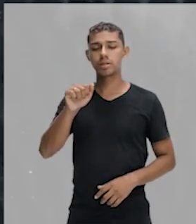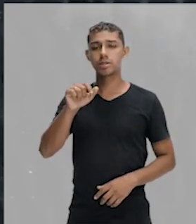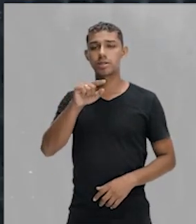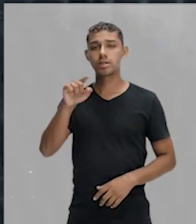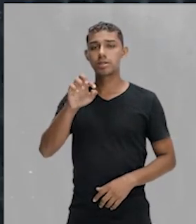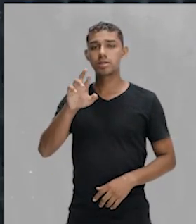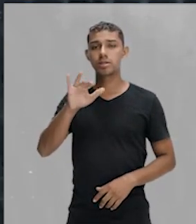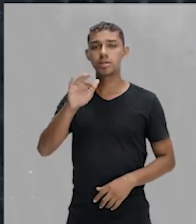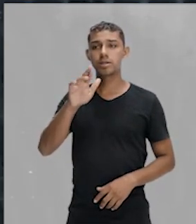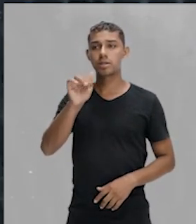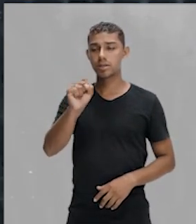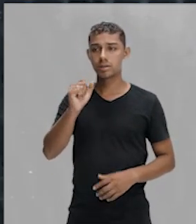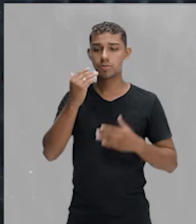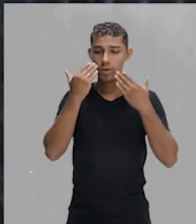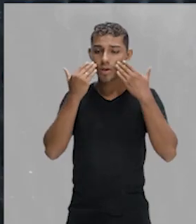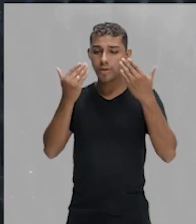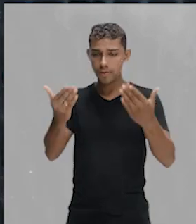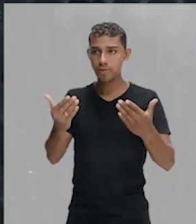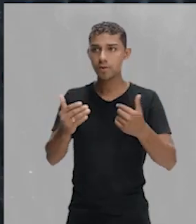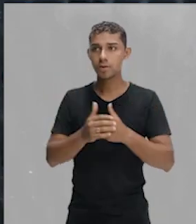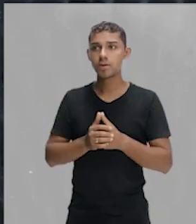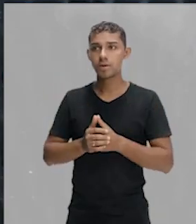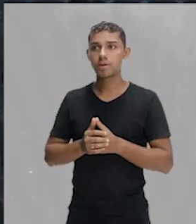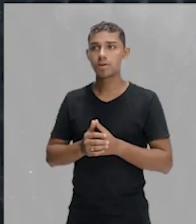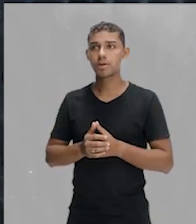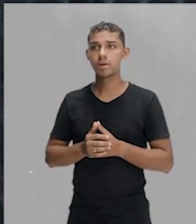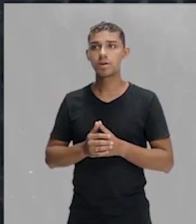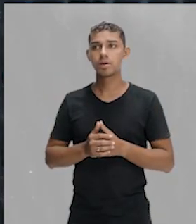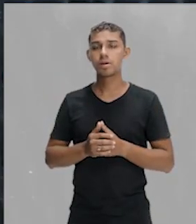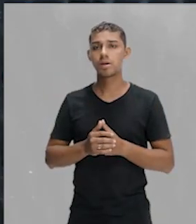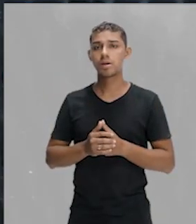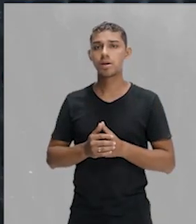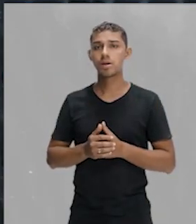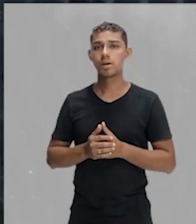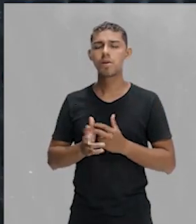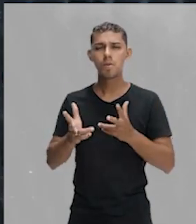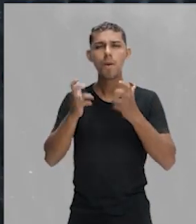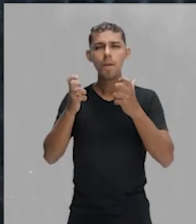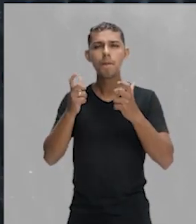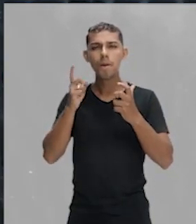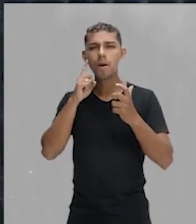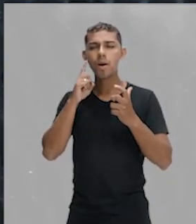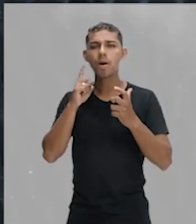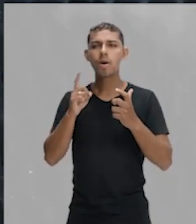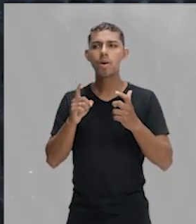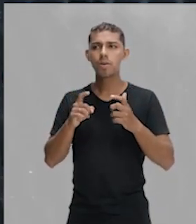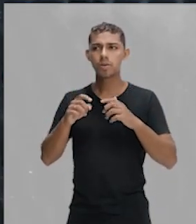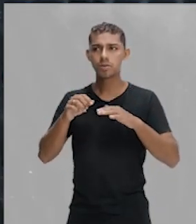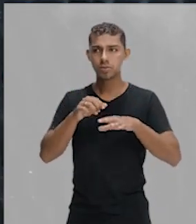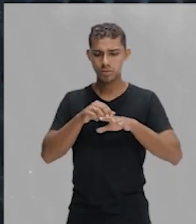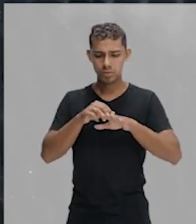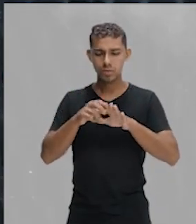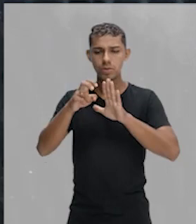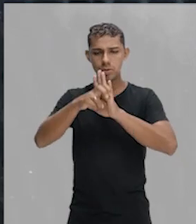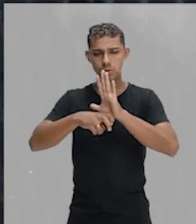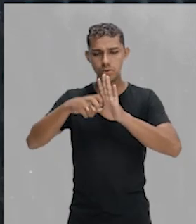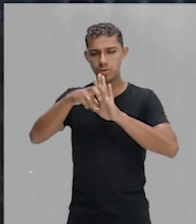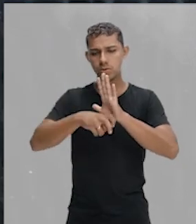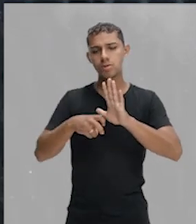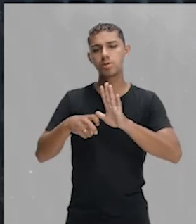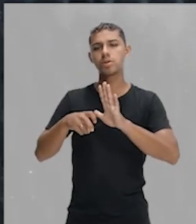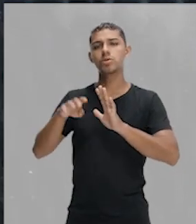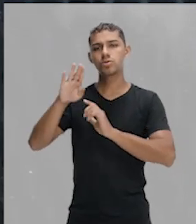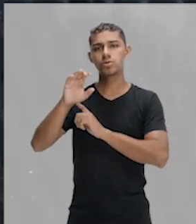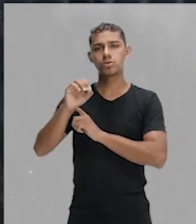Socorrão 1, quando o asfalto está bem já desgastado, a gente dá consegue ver os trilhos dos bondinhos